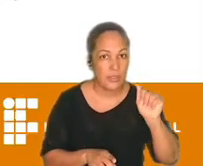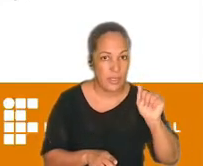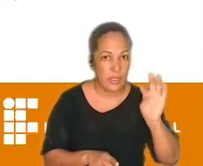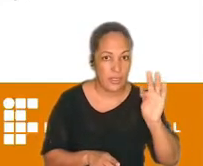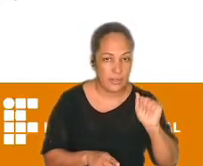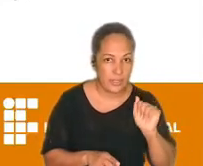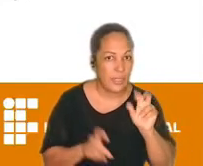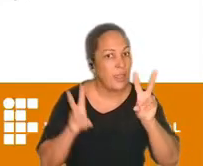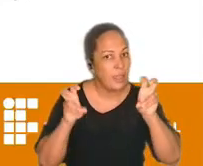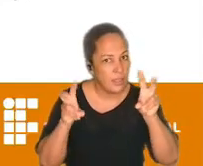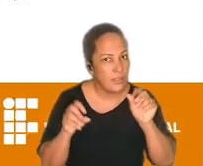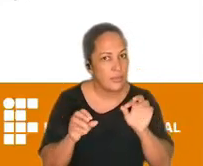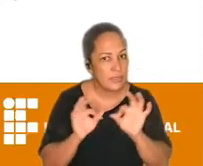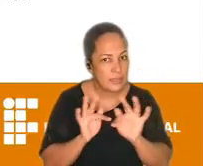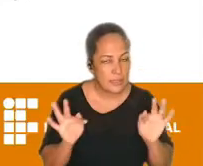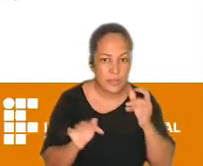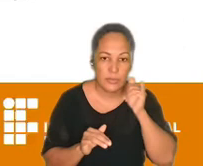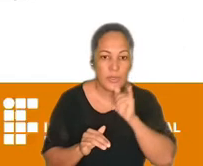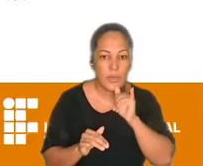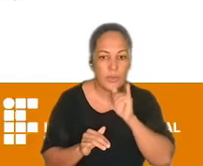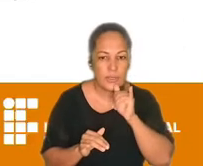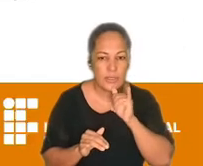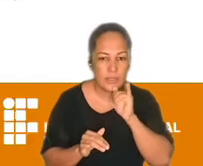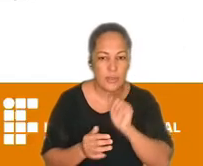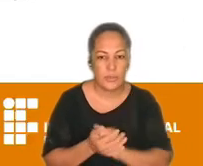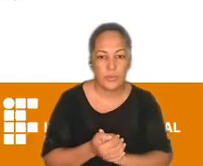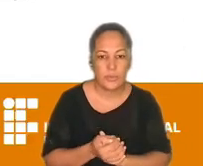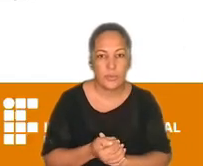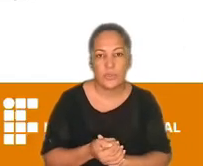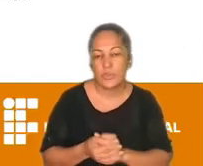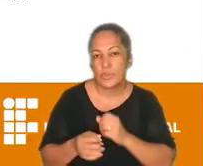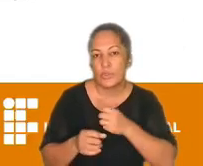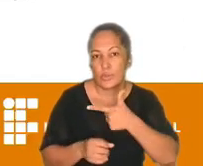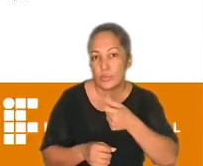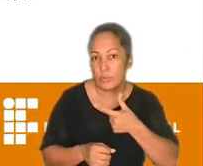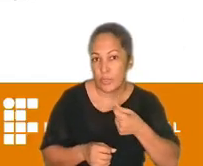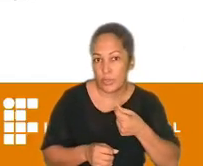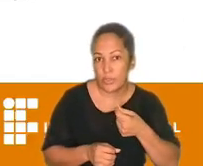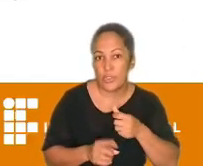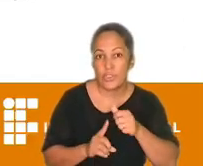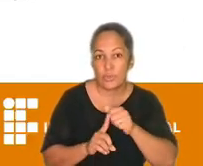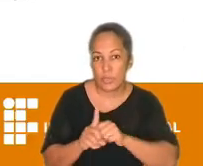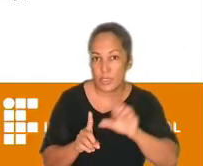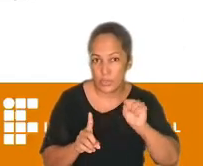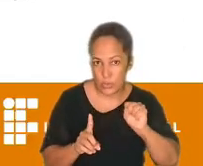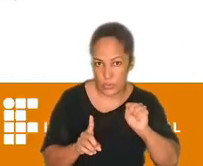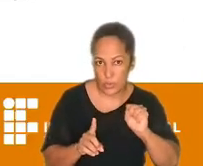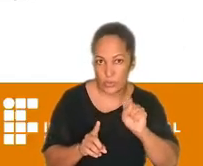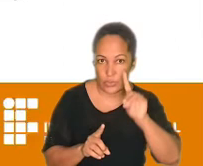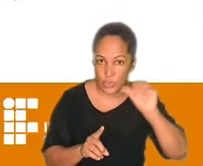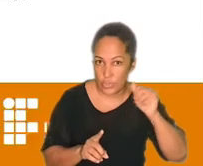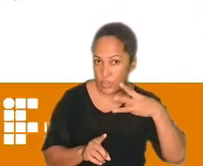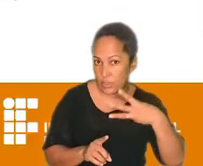bom? Olha só, tá aqui um exemplo, olha só. Exemplo, 2020, mês 8, dia 31, tá vendo?